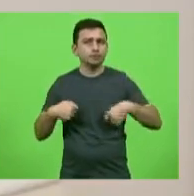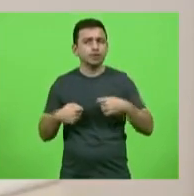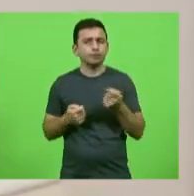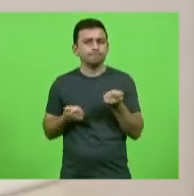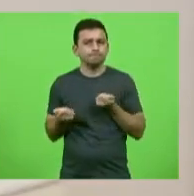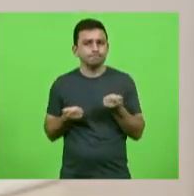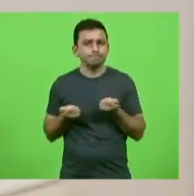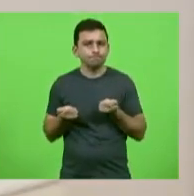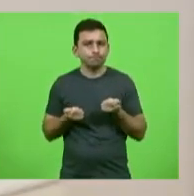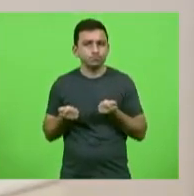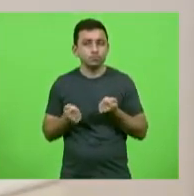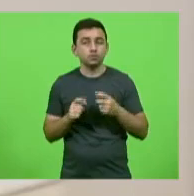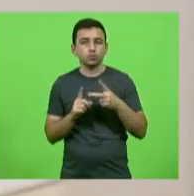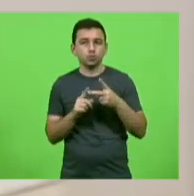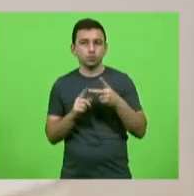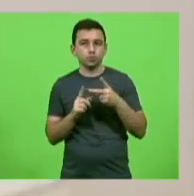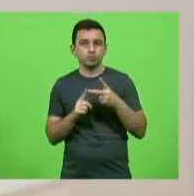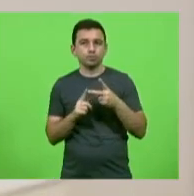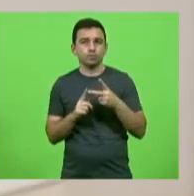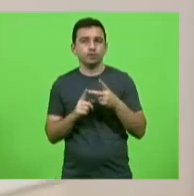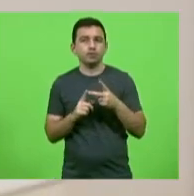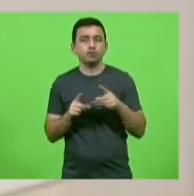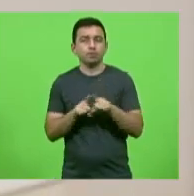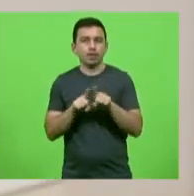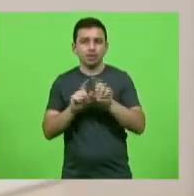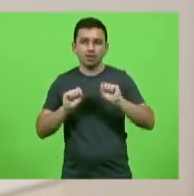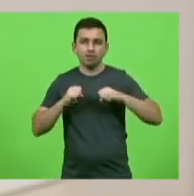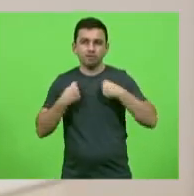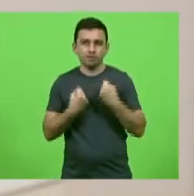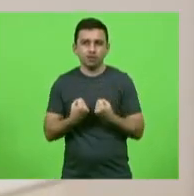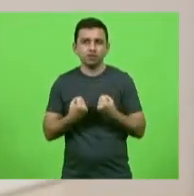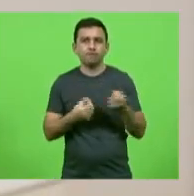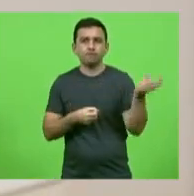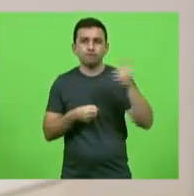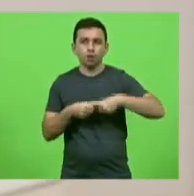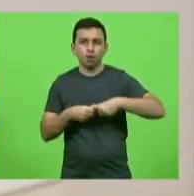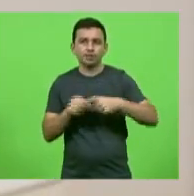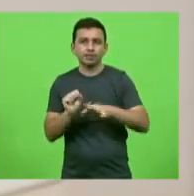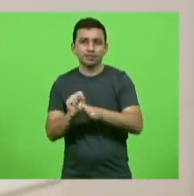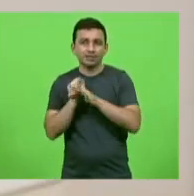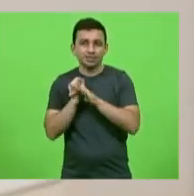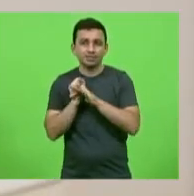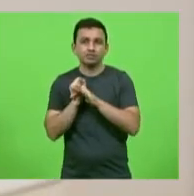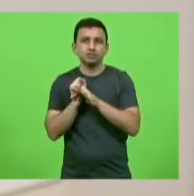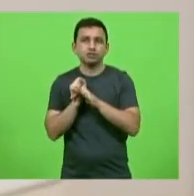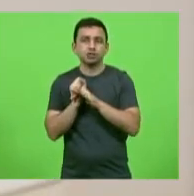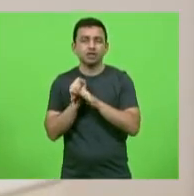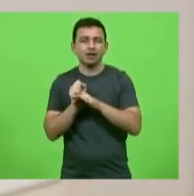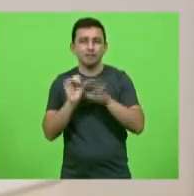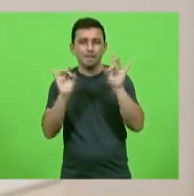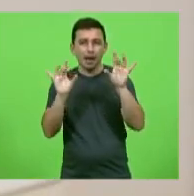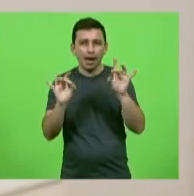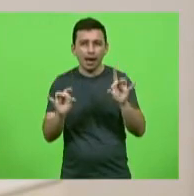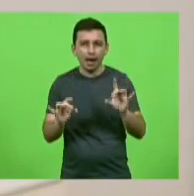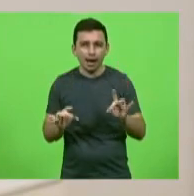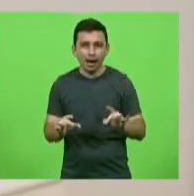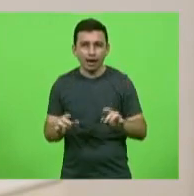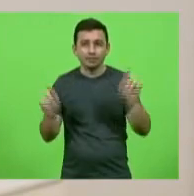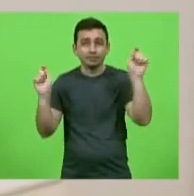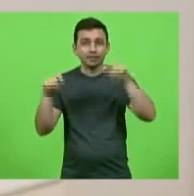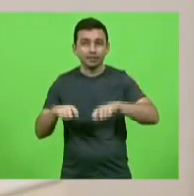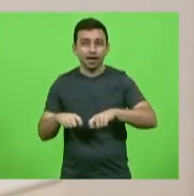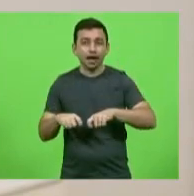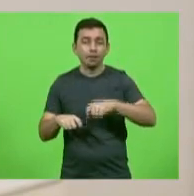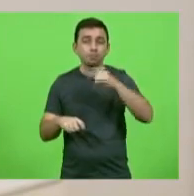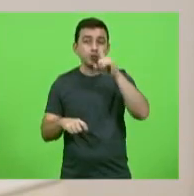medida. 2. Dependerá do estabelecimento de garantias específicas e suficientes que resguardem os riscos